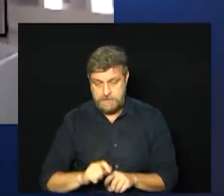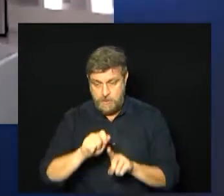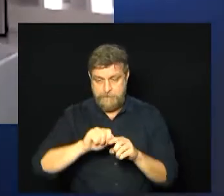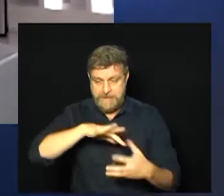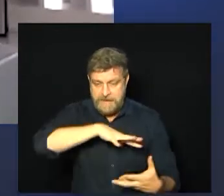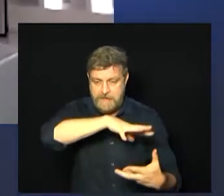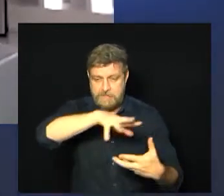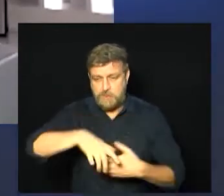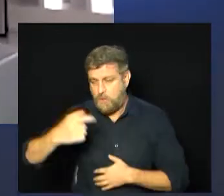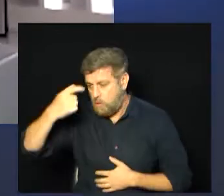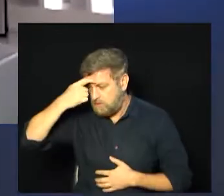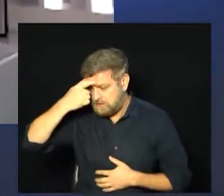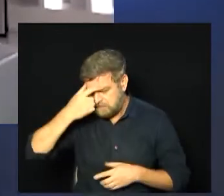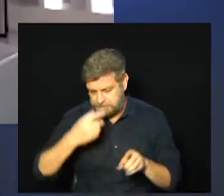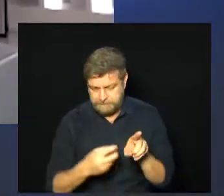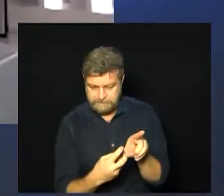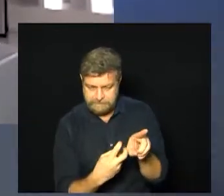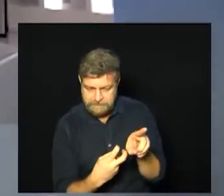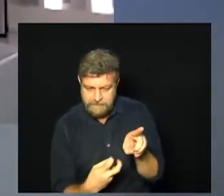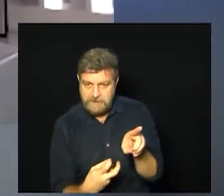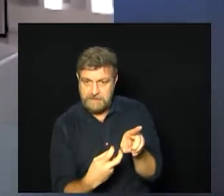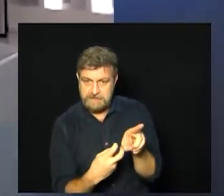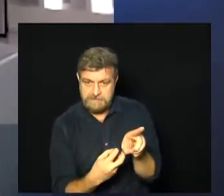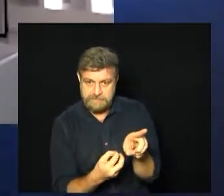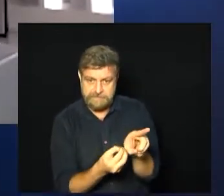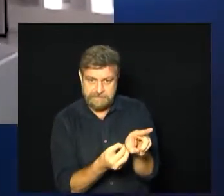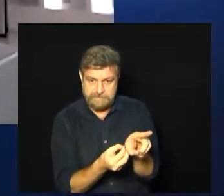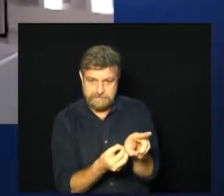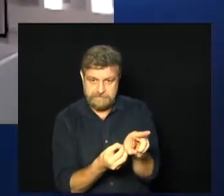de conscientização ao câncer de próstata.